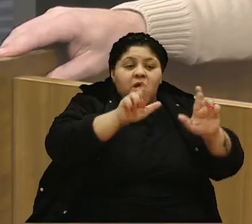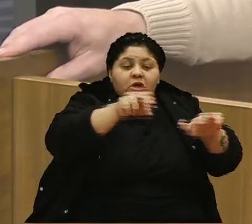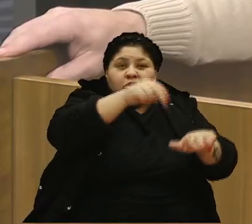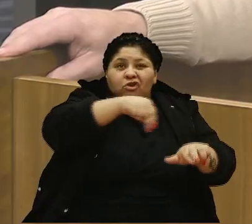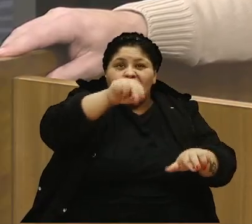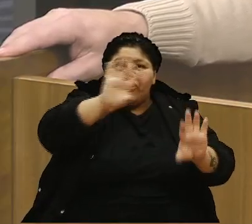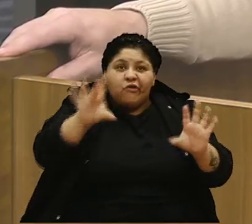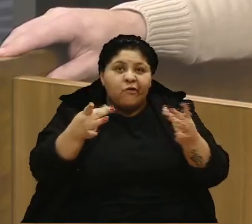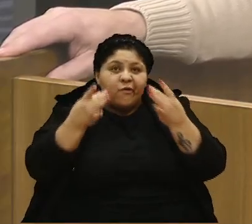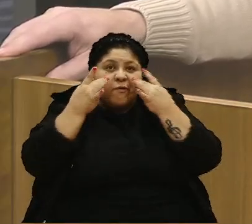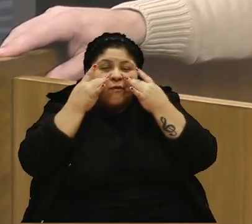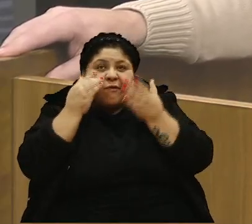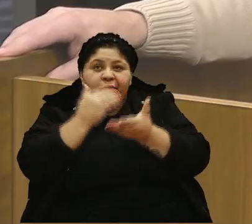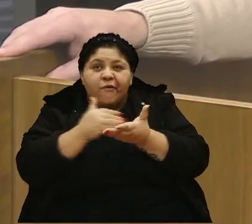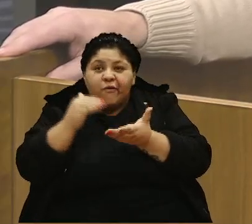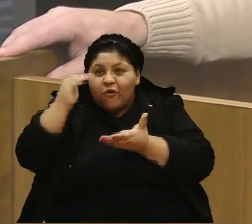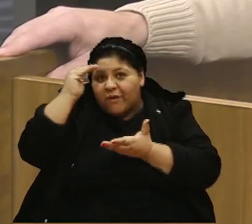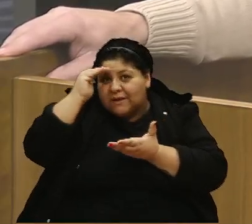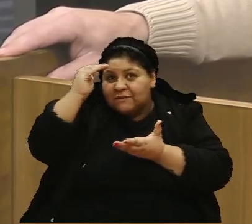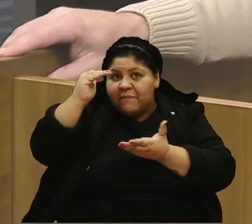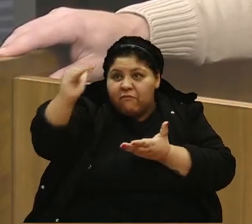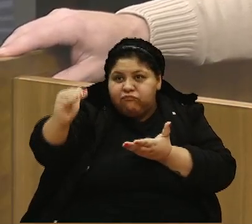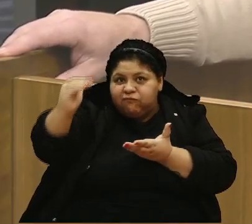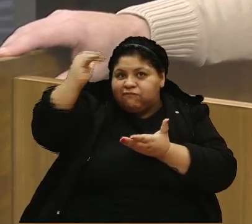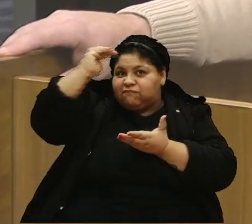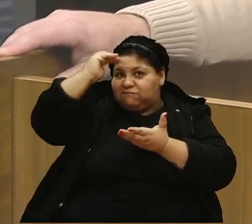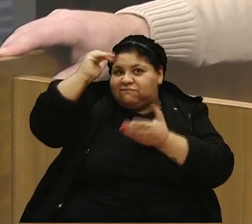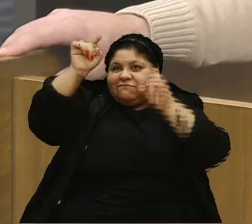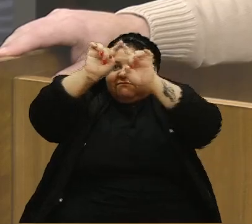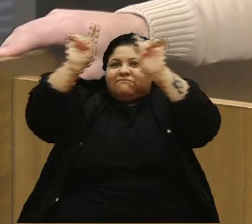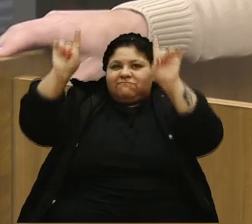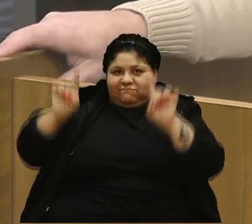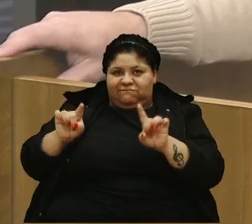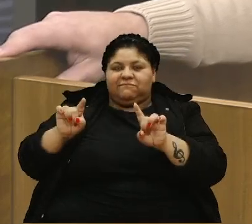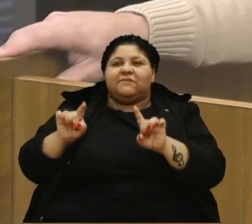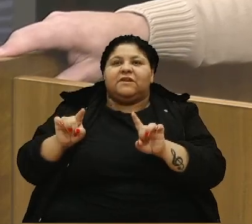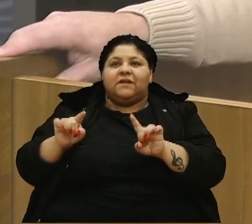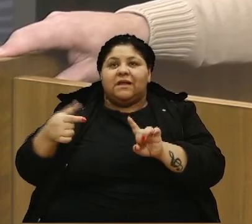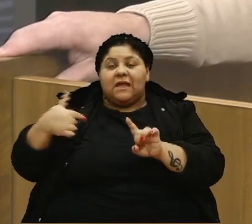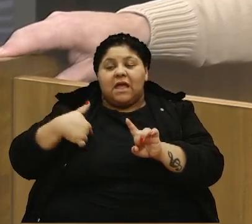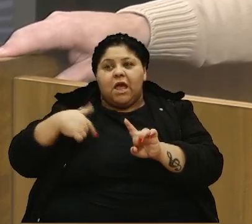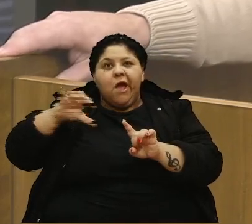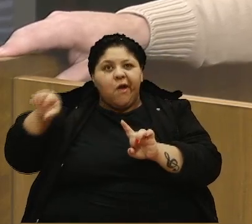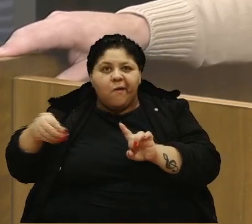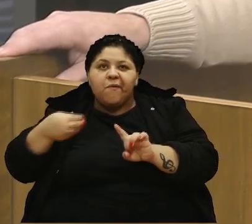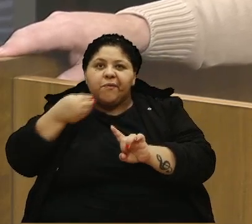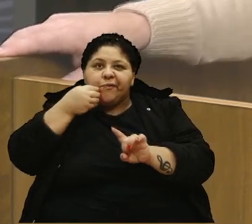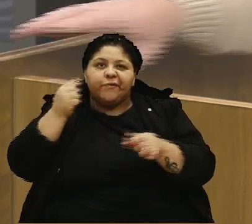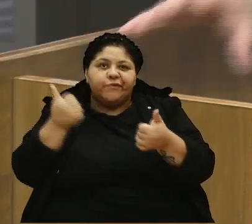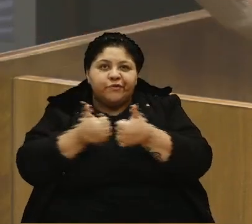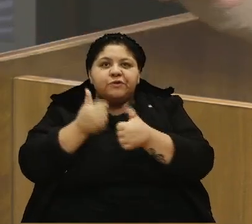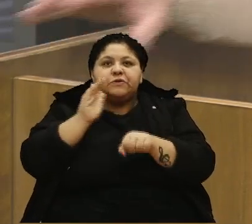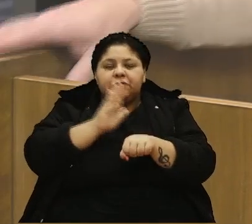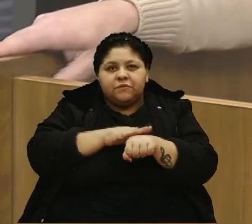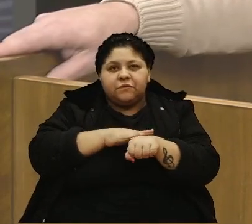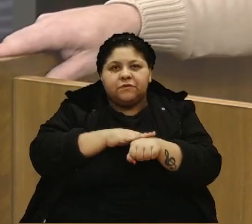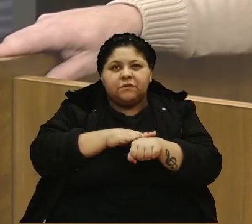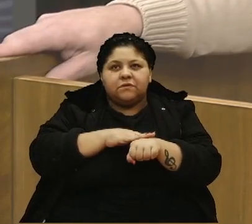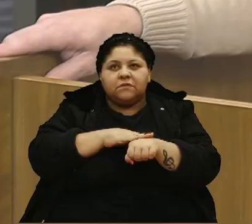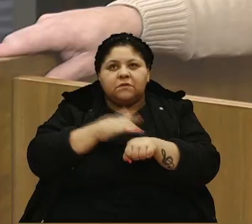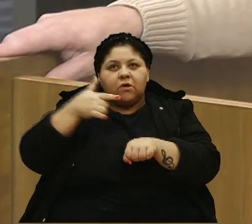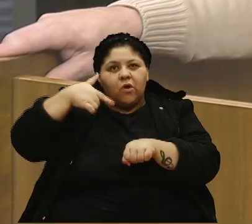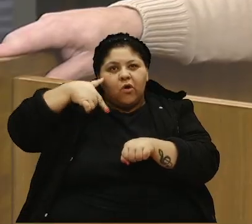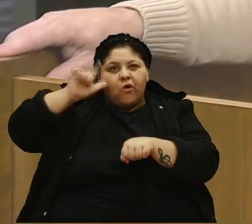que o secretário tem e o respeito com os servidores. Então, eu tive a oportunidade de estar ali no momento, até ontem foi um